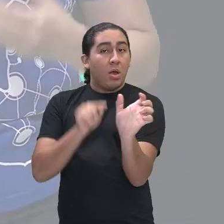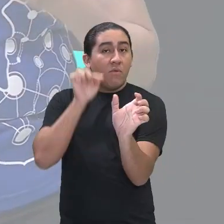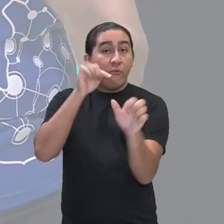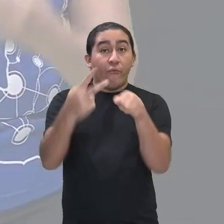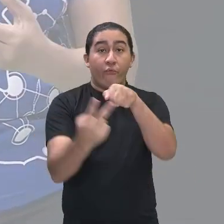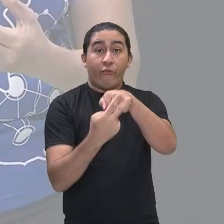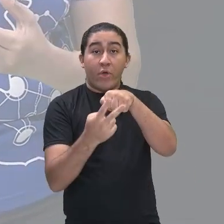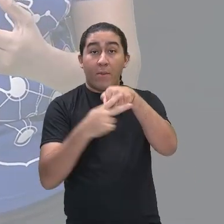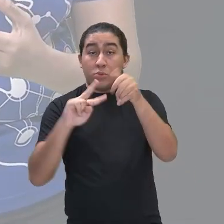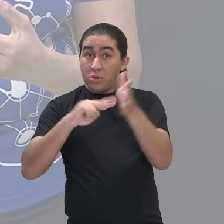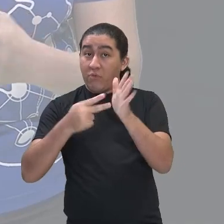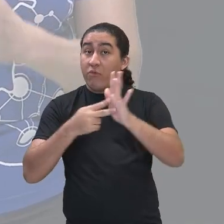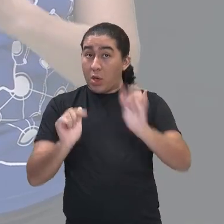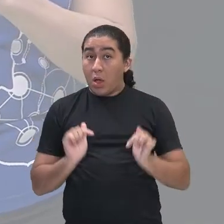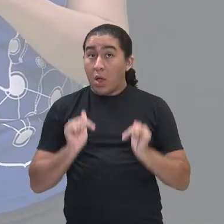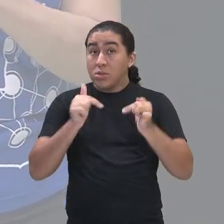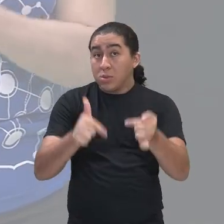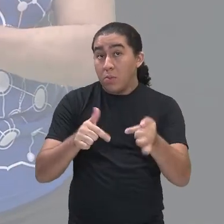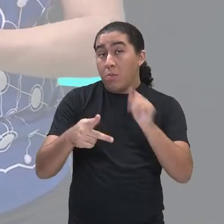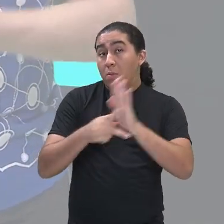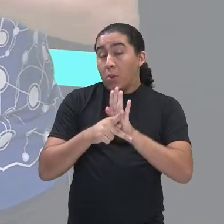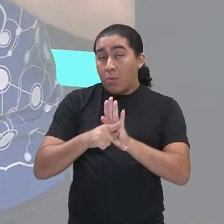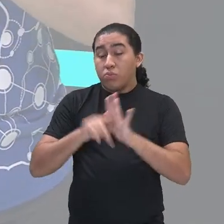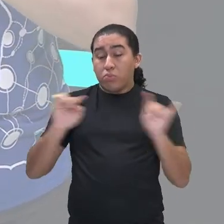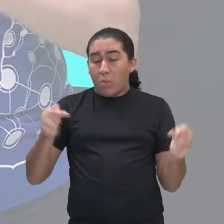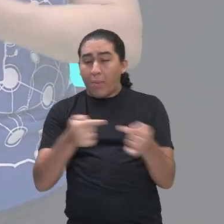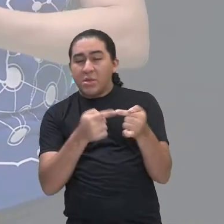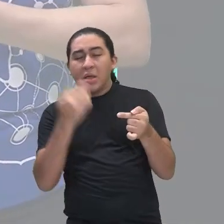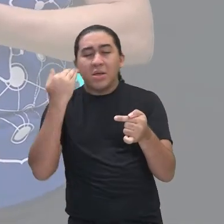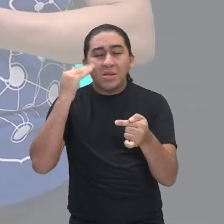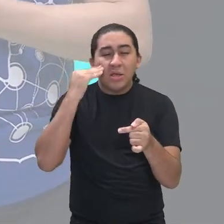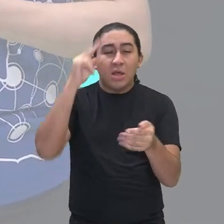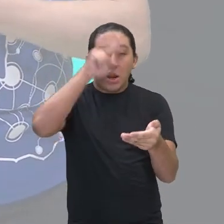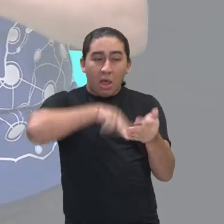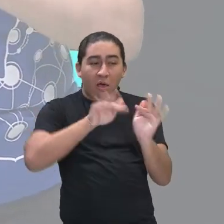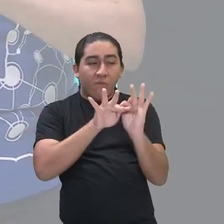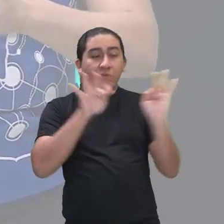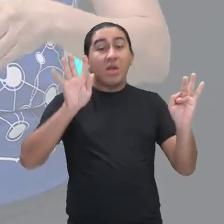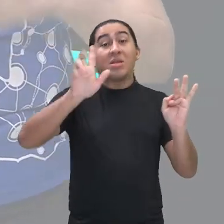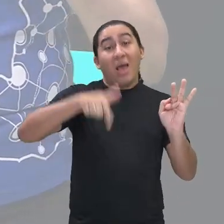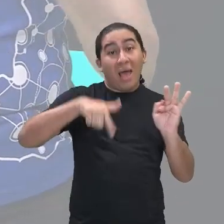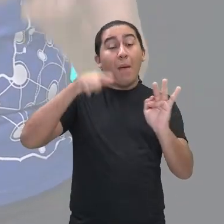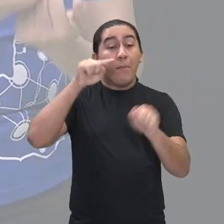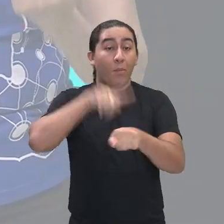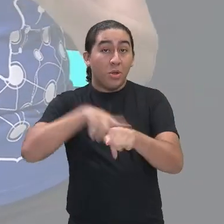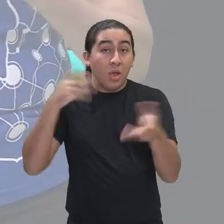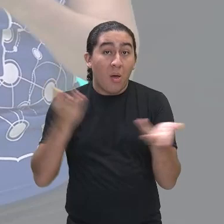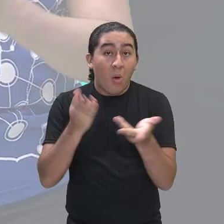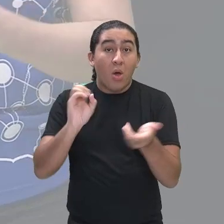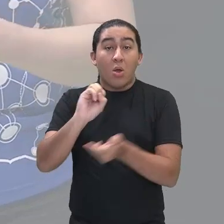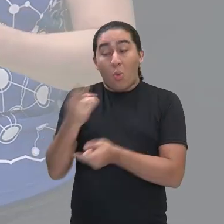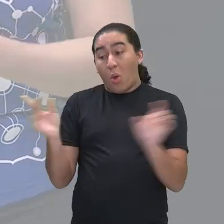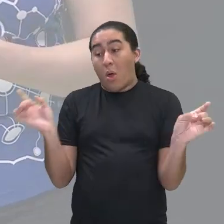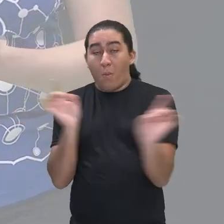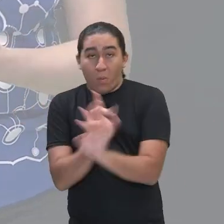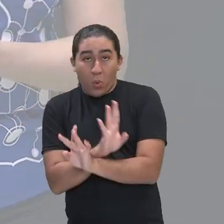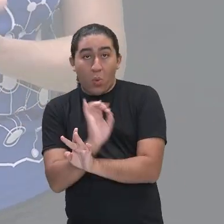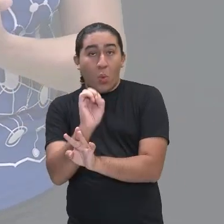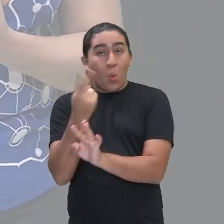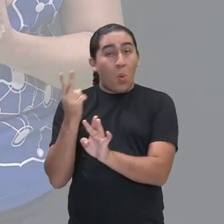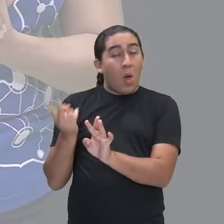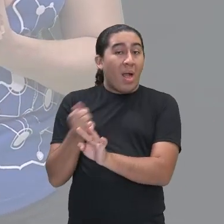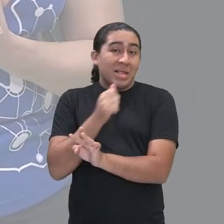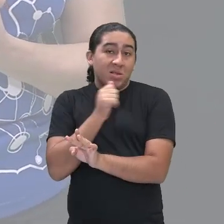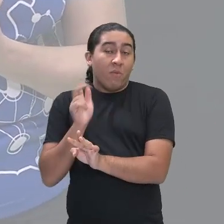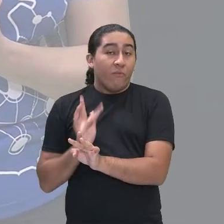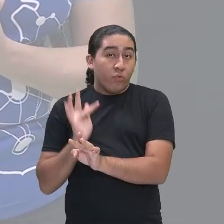esse processo verbal vai situar se foi neste momento, se já passou ou se ainda